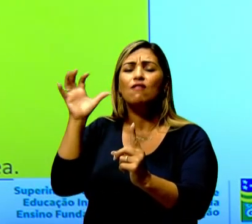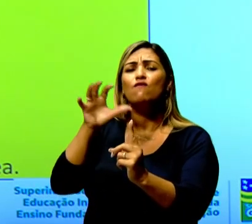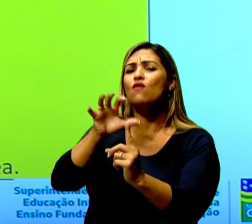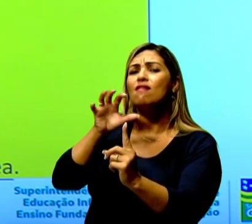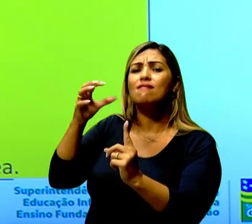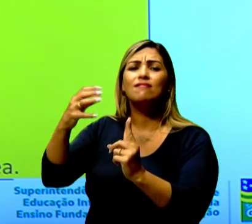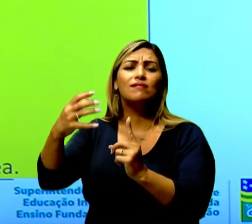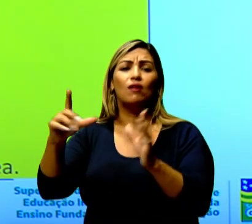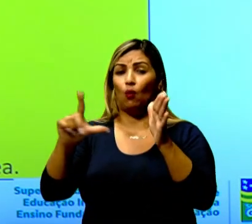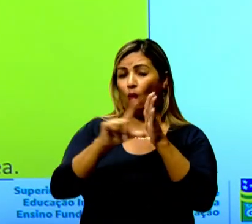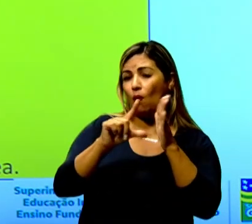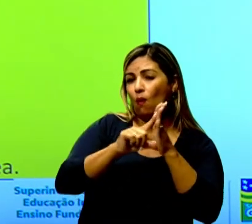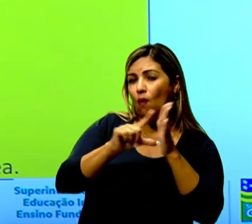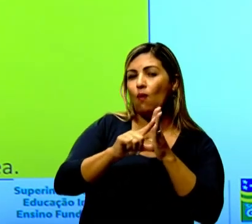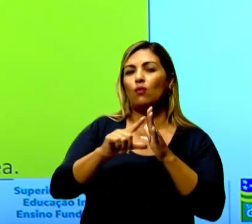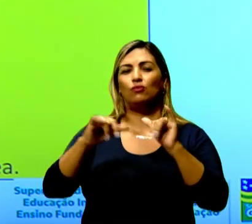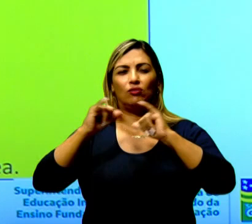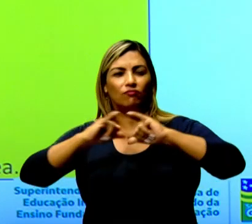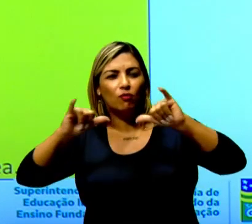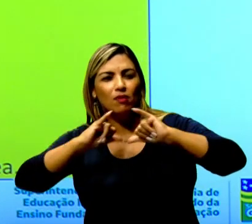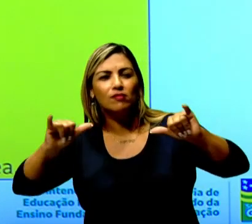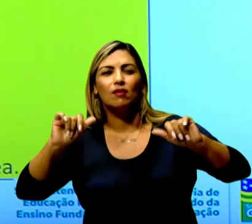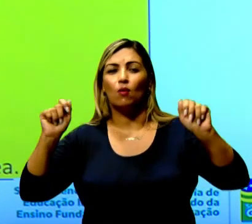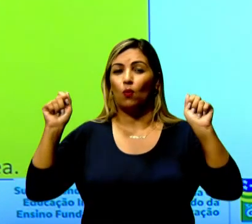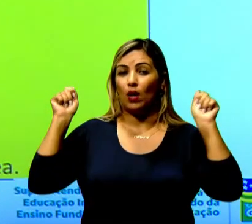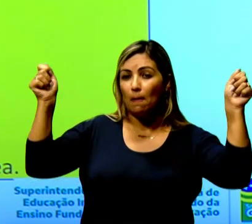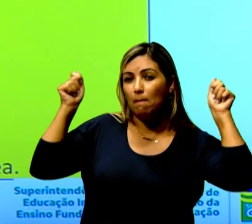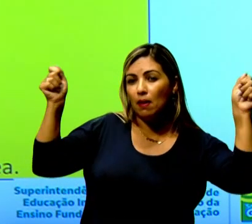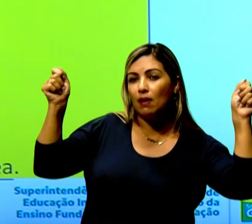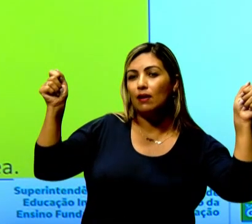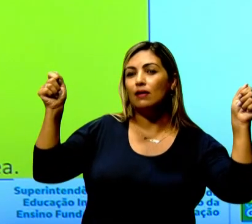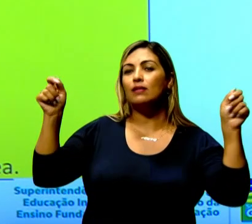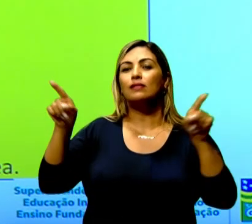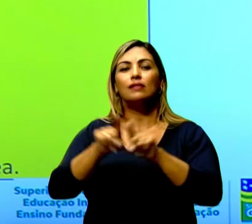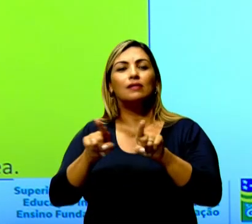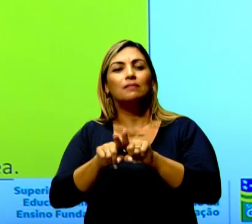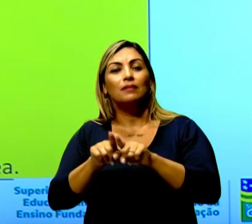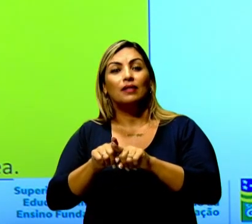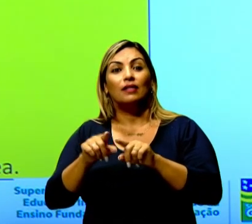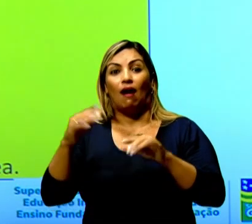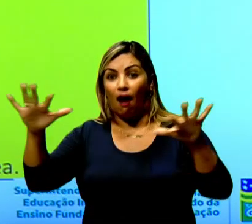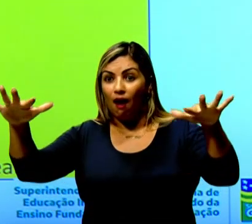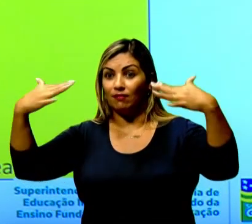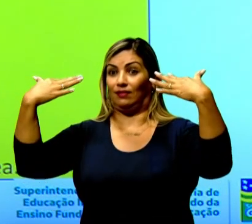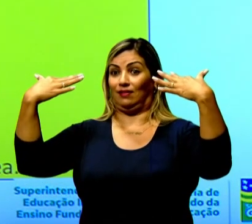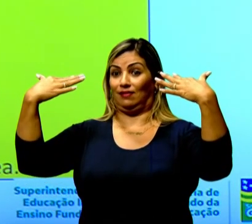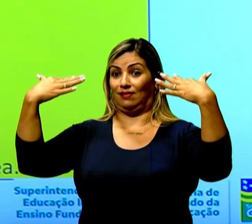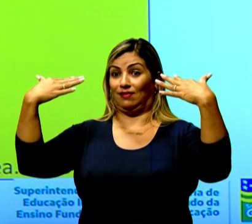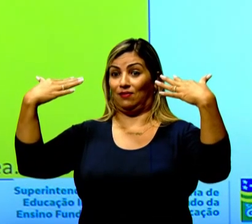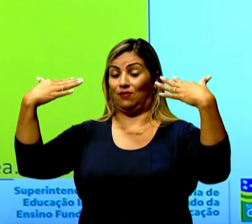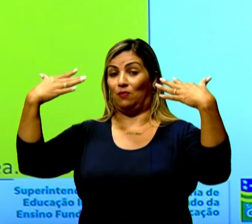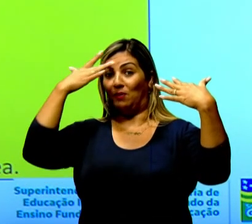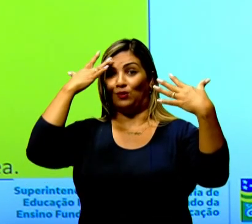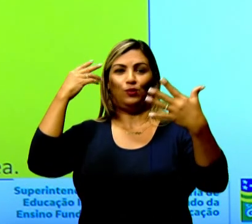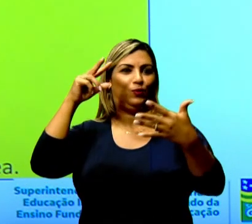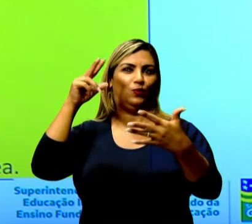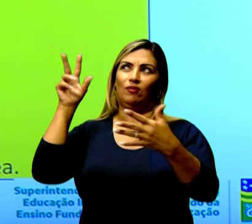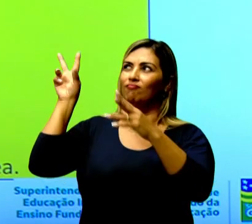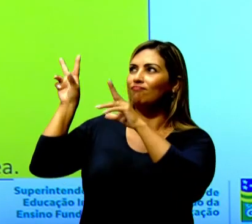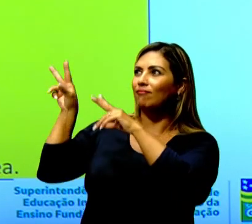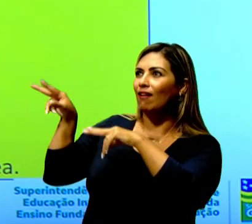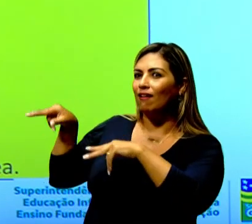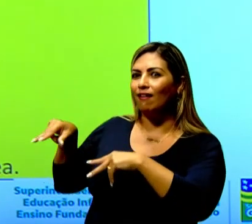lojas eventos ou campanhas publicitárias chamar a atenção do leitor